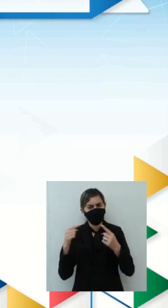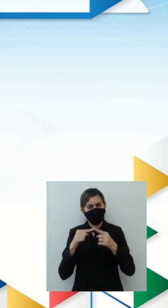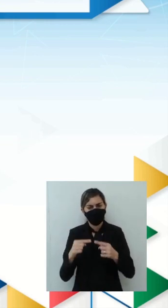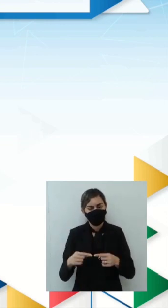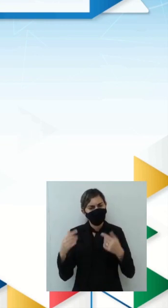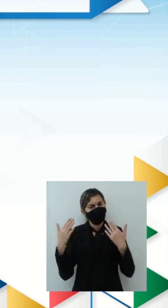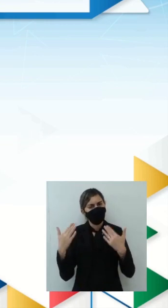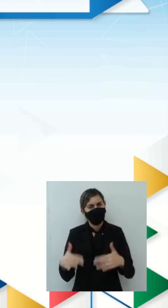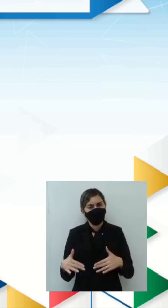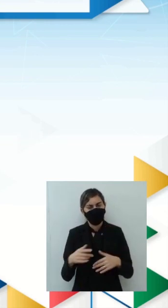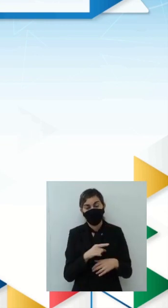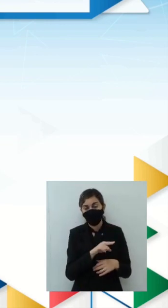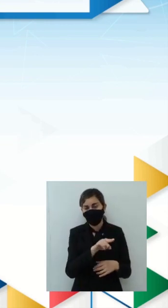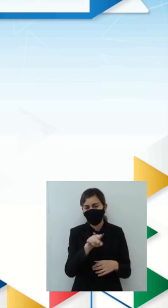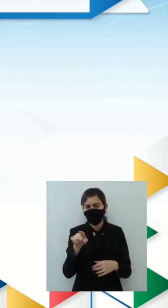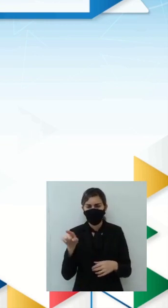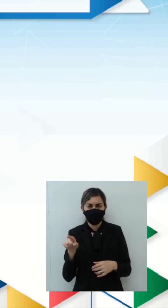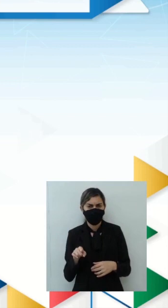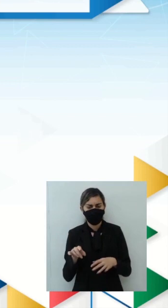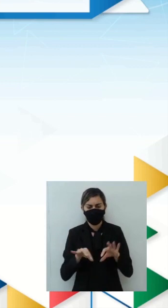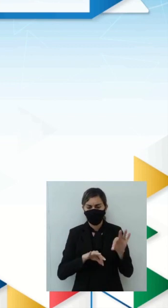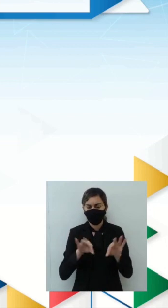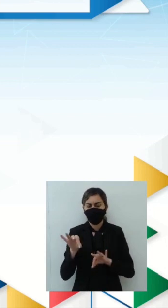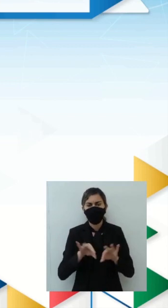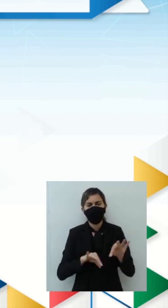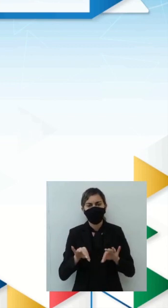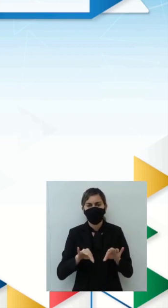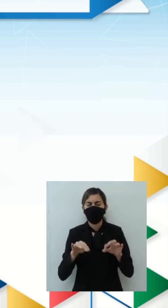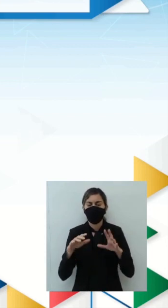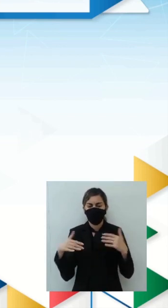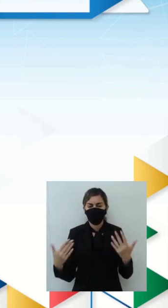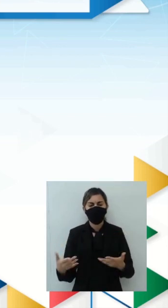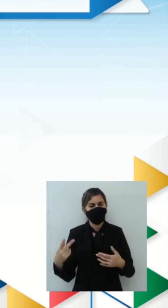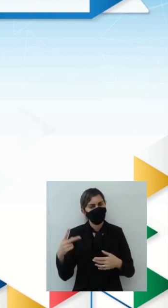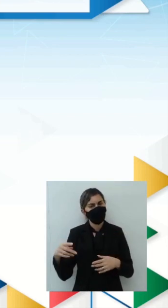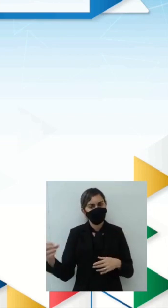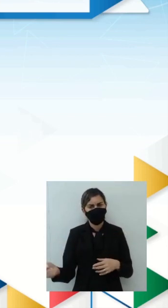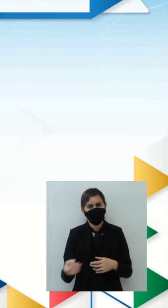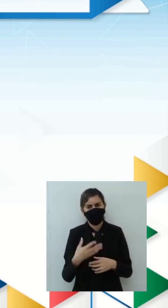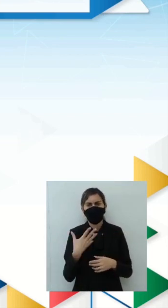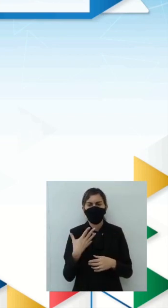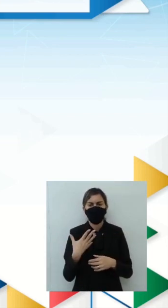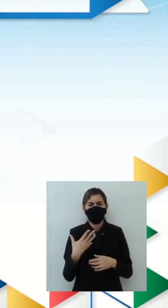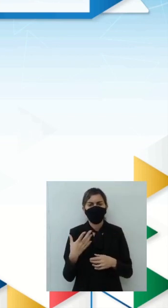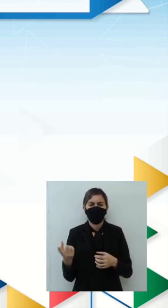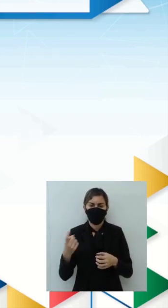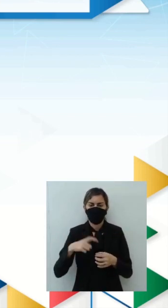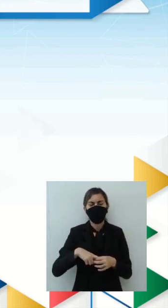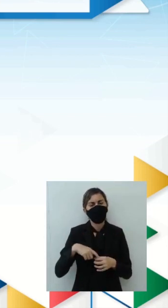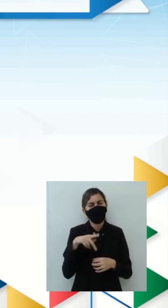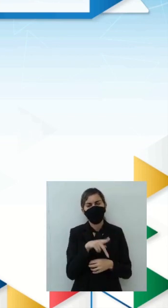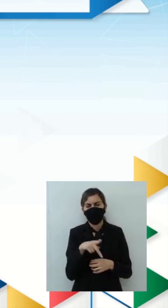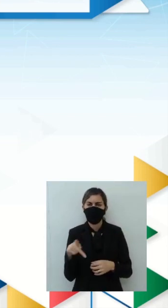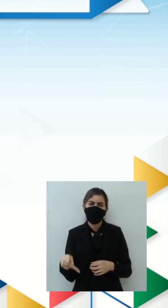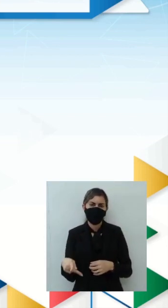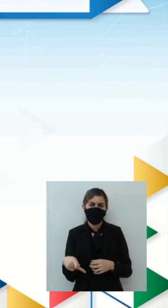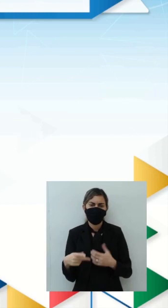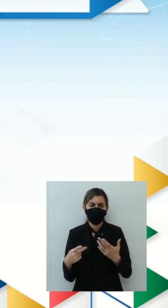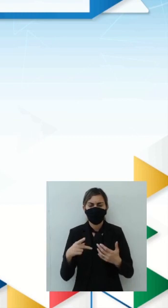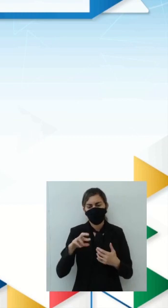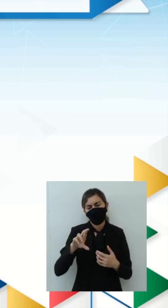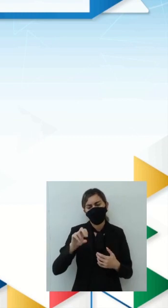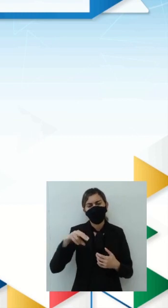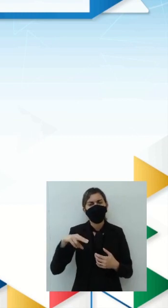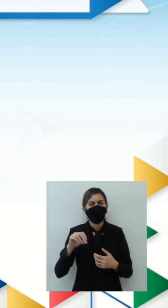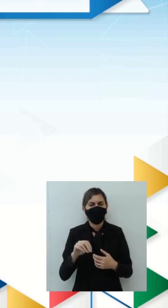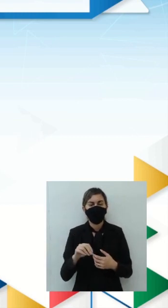prova. Ele elaborou uma questão atual. Esse ele está retomando o professor. É um pronome.